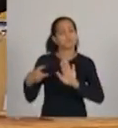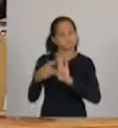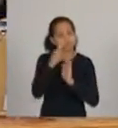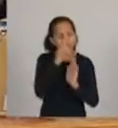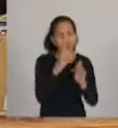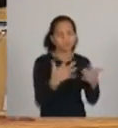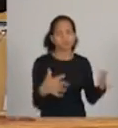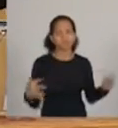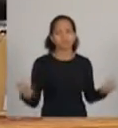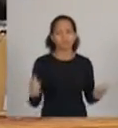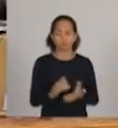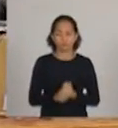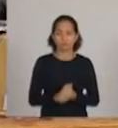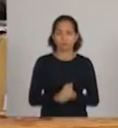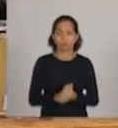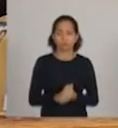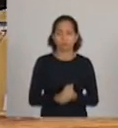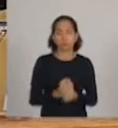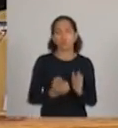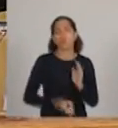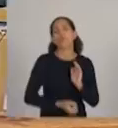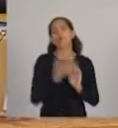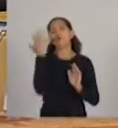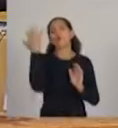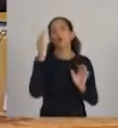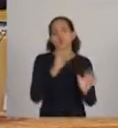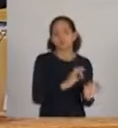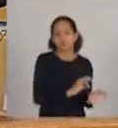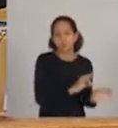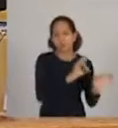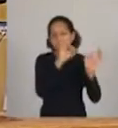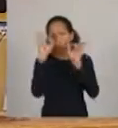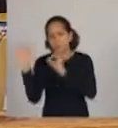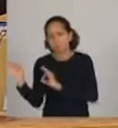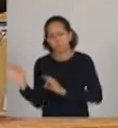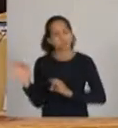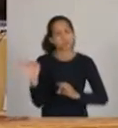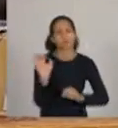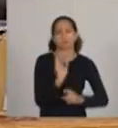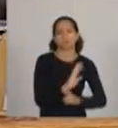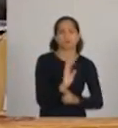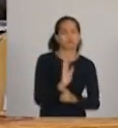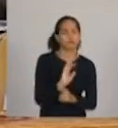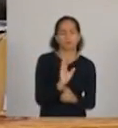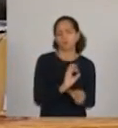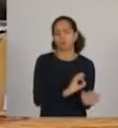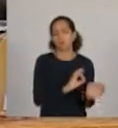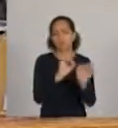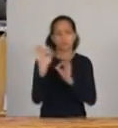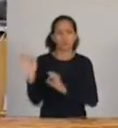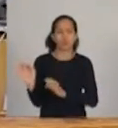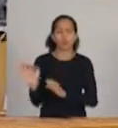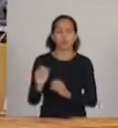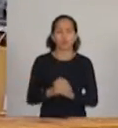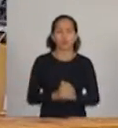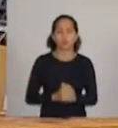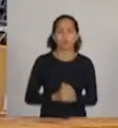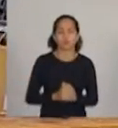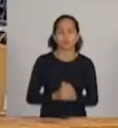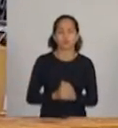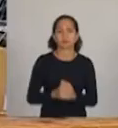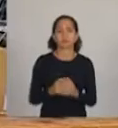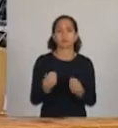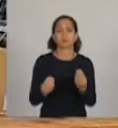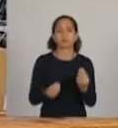Quantas vezes nós temos assistido esses vídeos horríveis da bandidagem expondo o seu